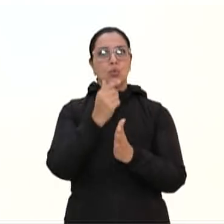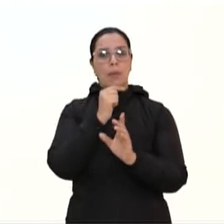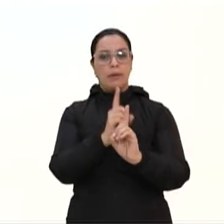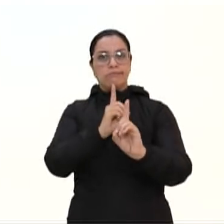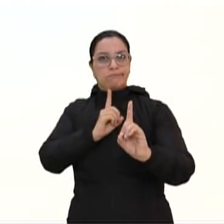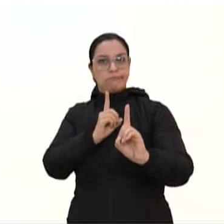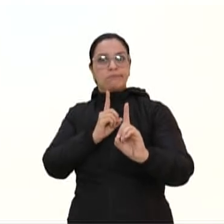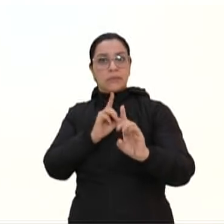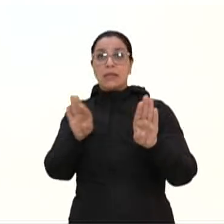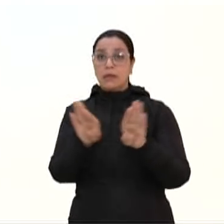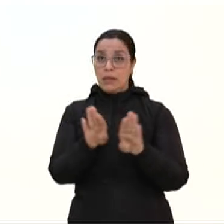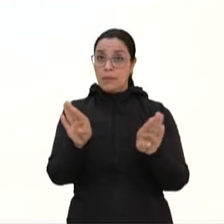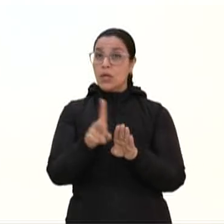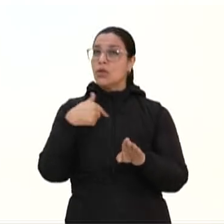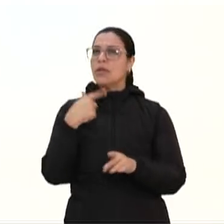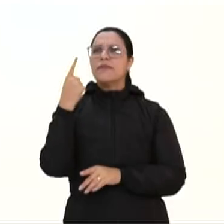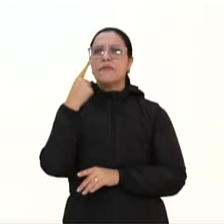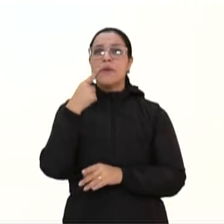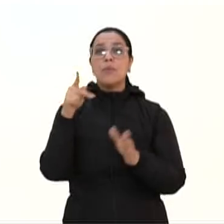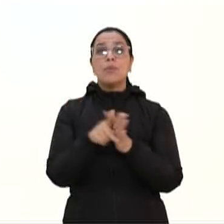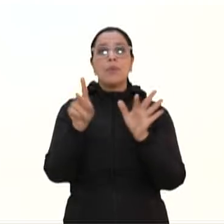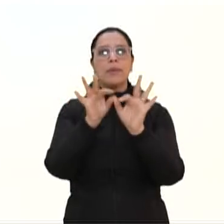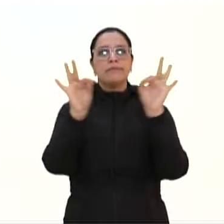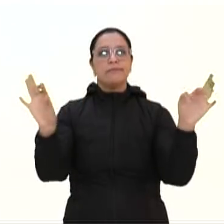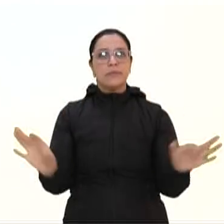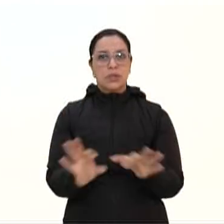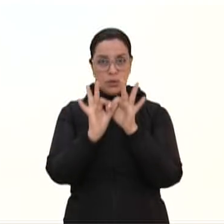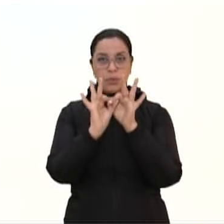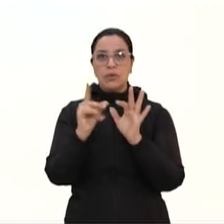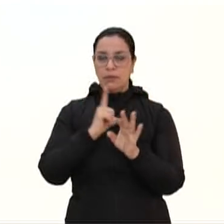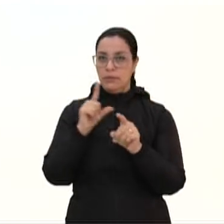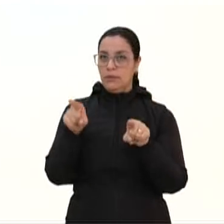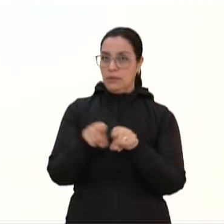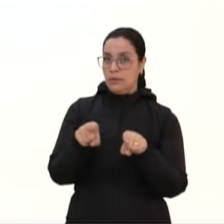a análise das orações subordinadas.